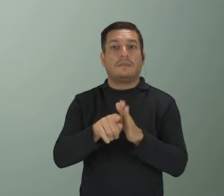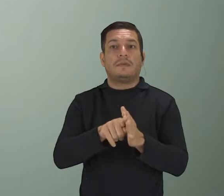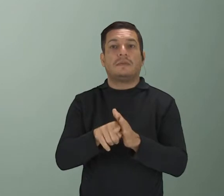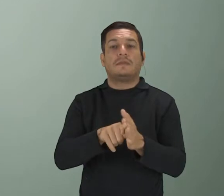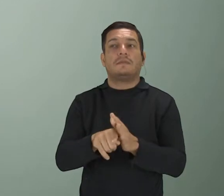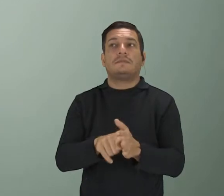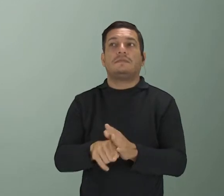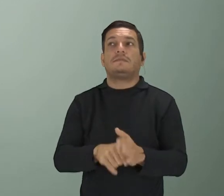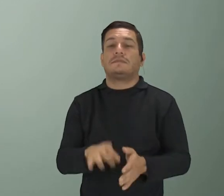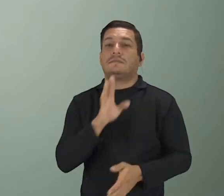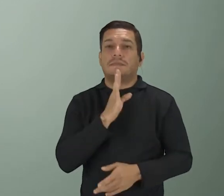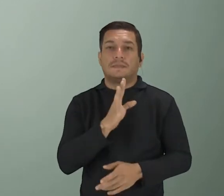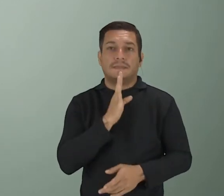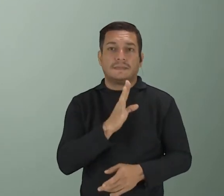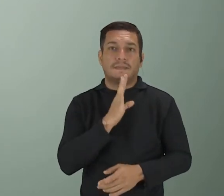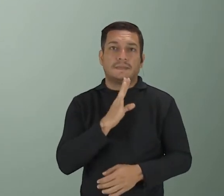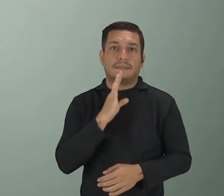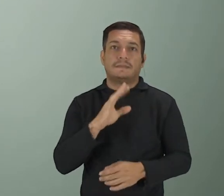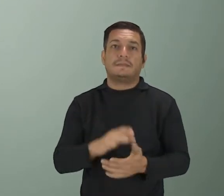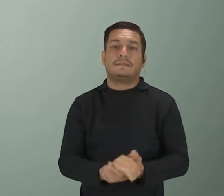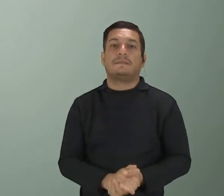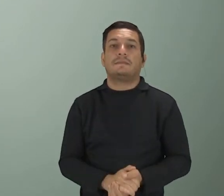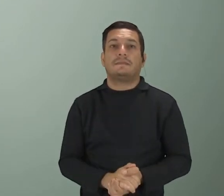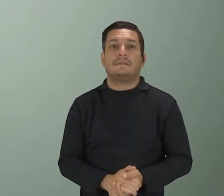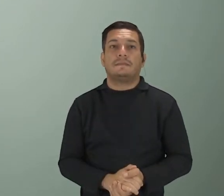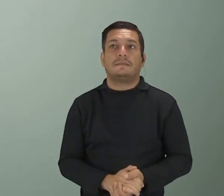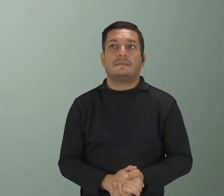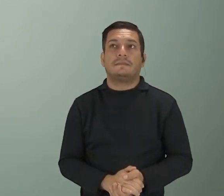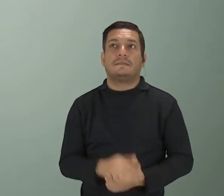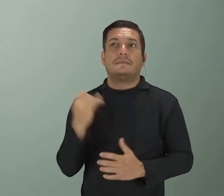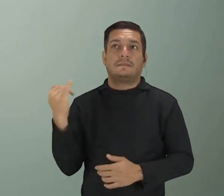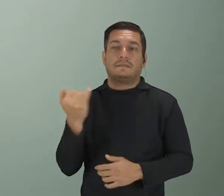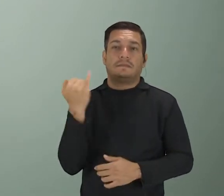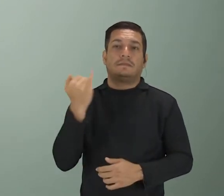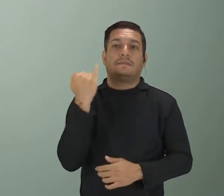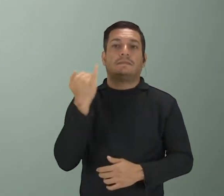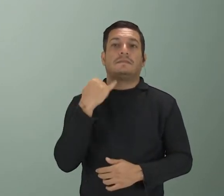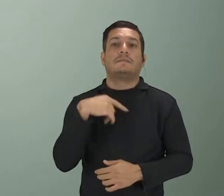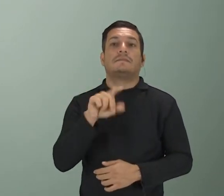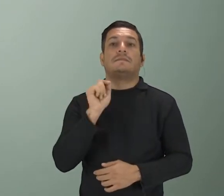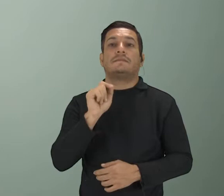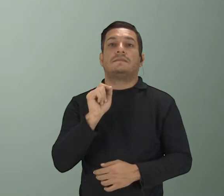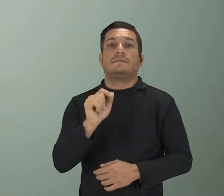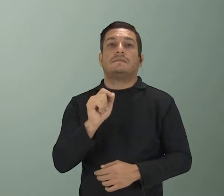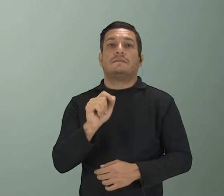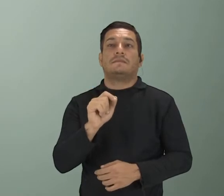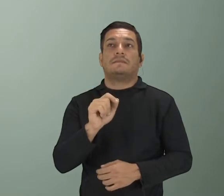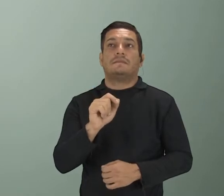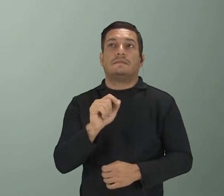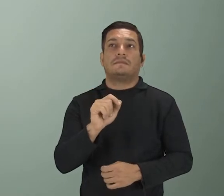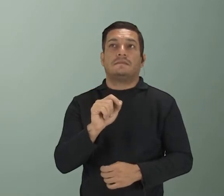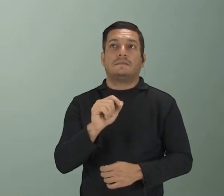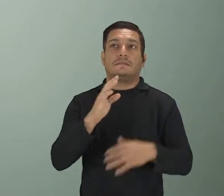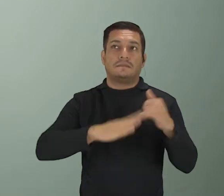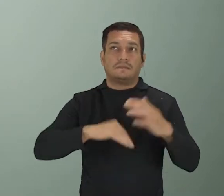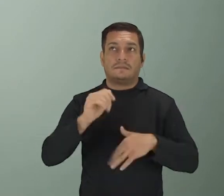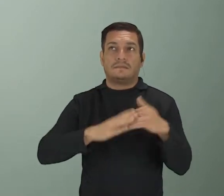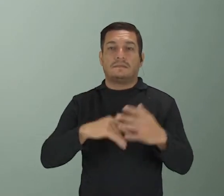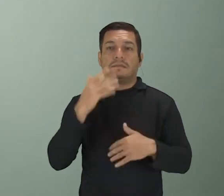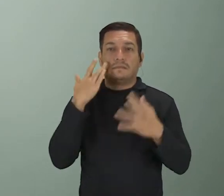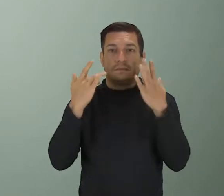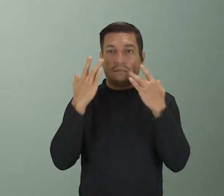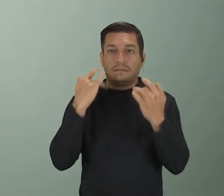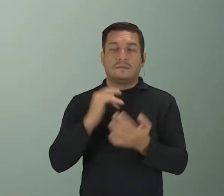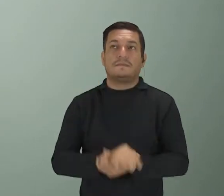pesquisar, conhecer e a importância das funções dos profissionais do